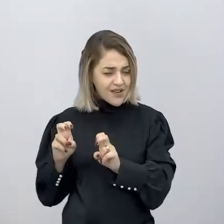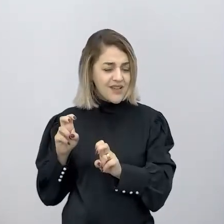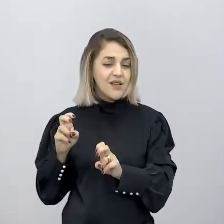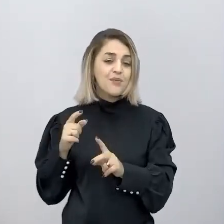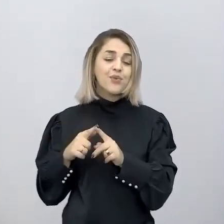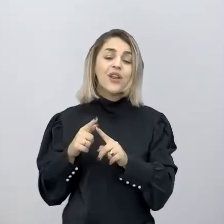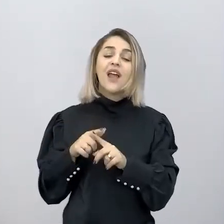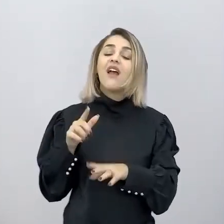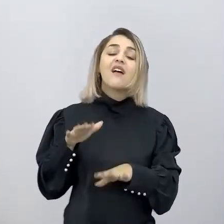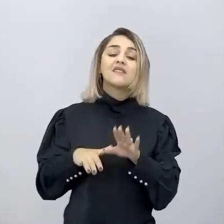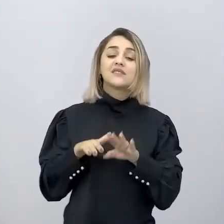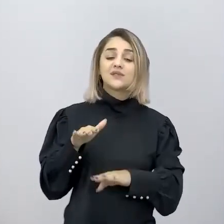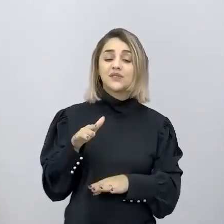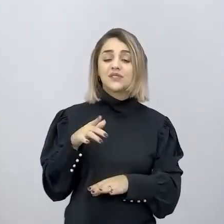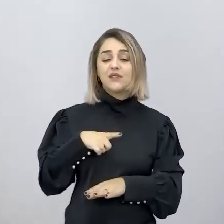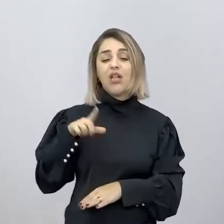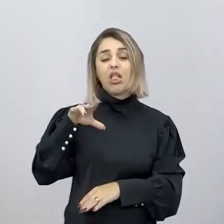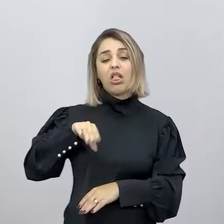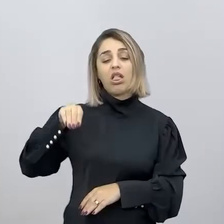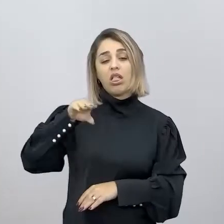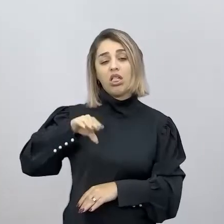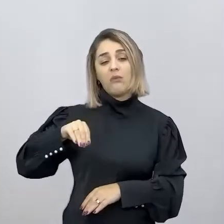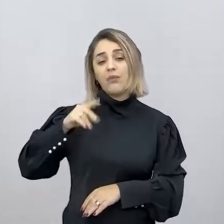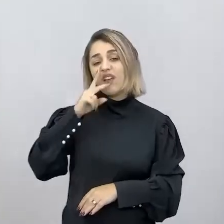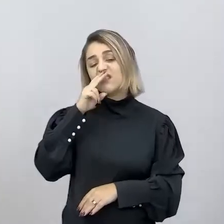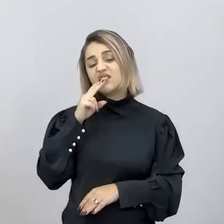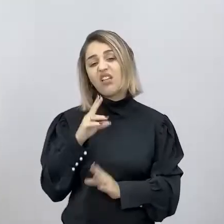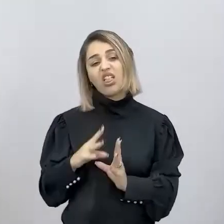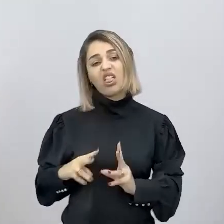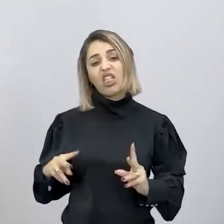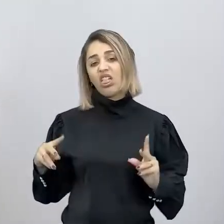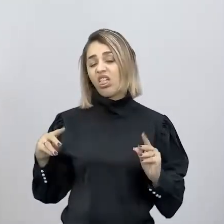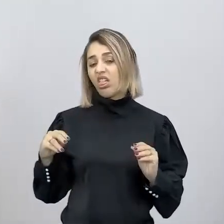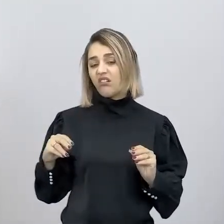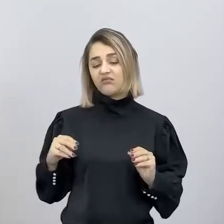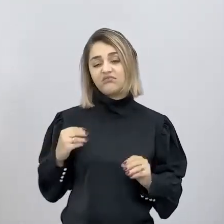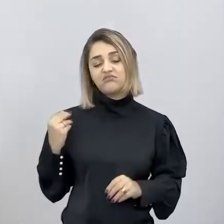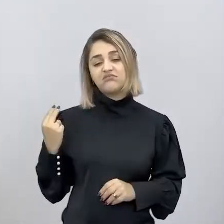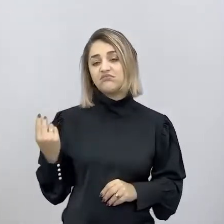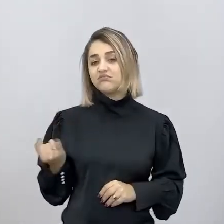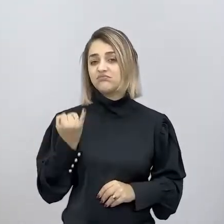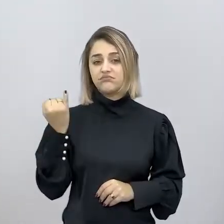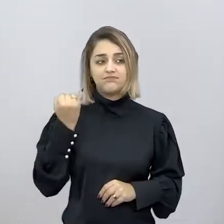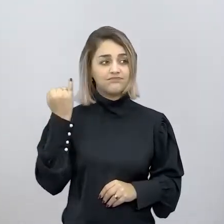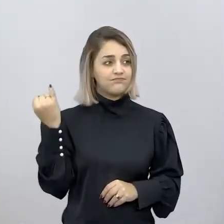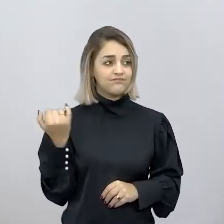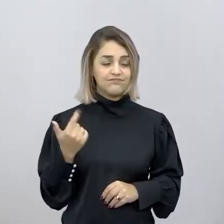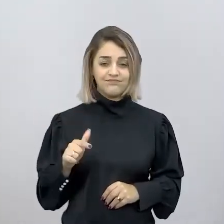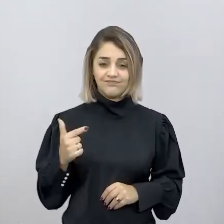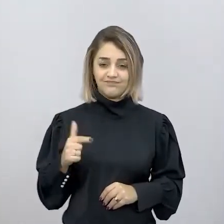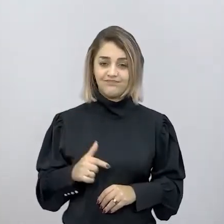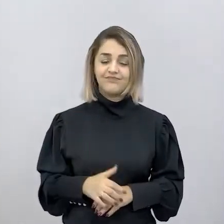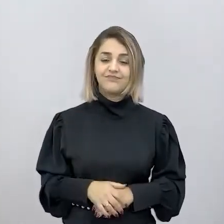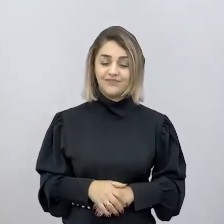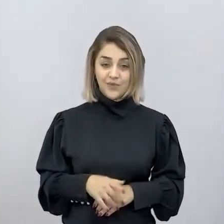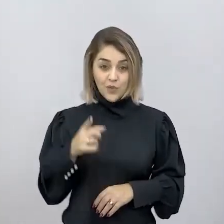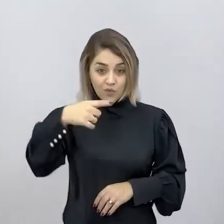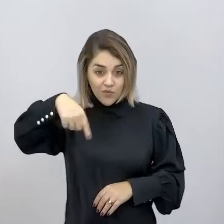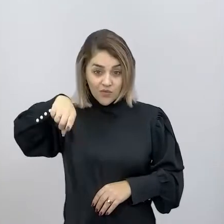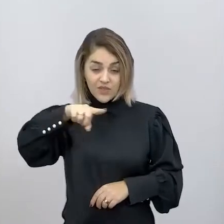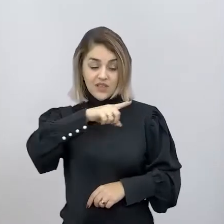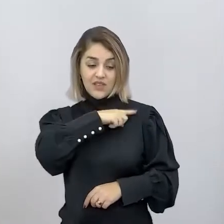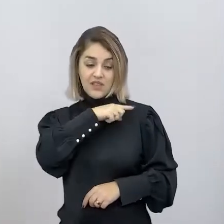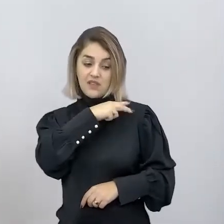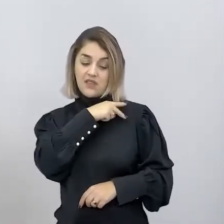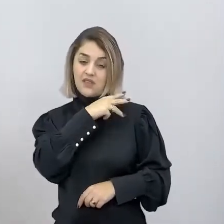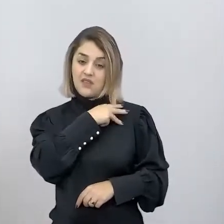discurso que é raso, tal qual a professora Juliana falou. Vocês estão no ensino médio, a gente está aprofundando, Então, a gente estava brincando